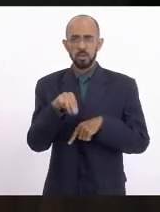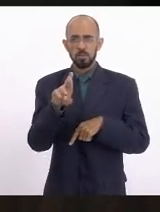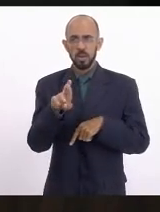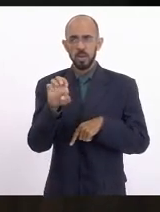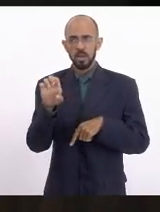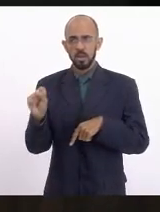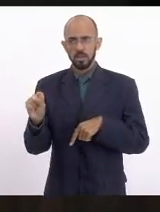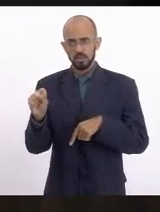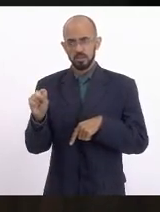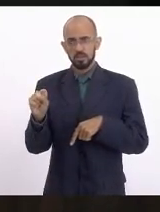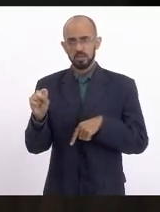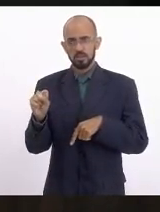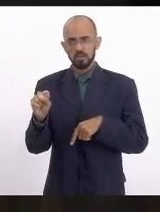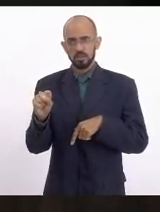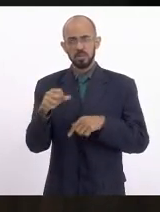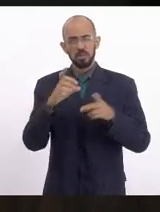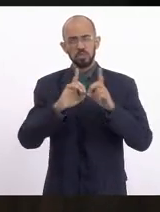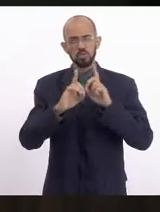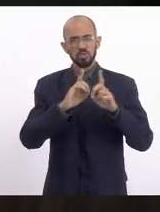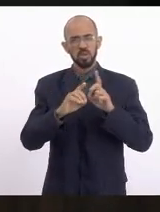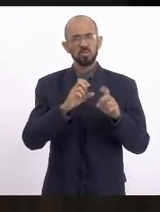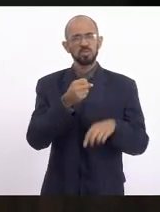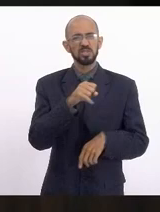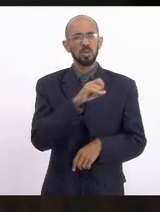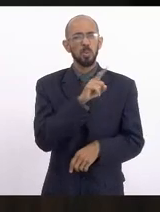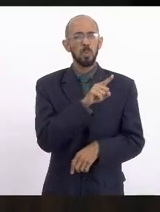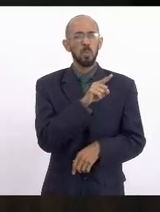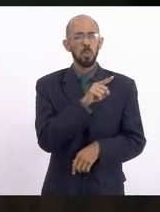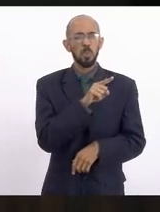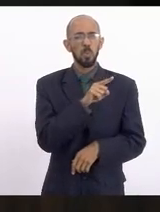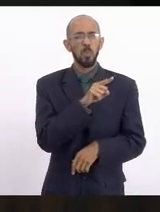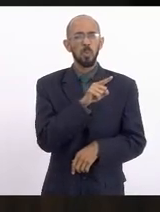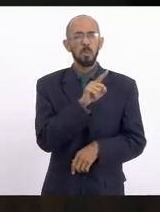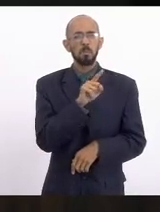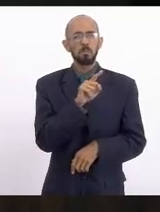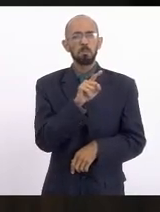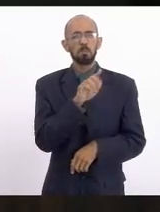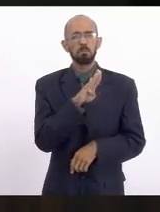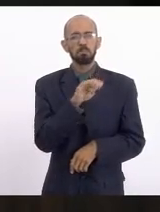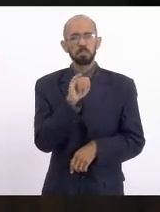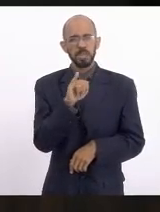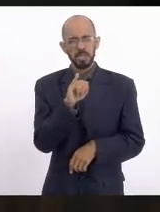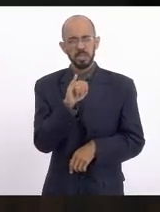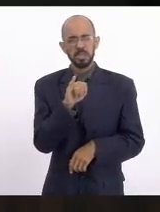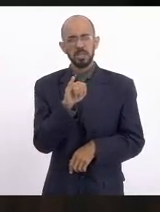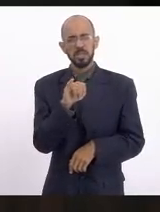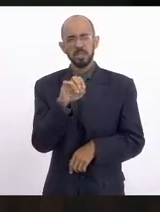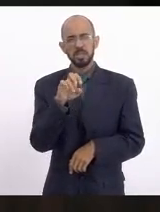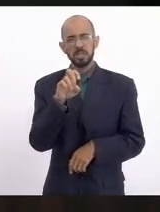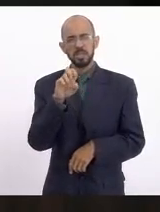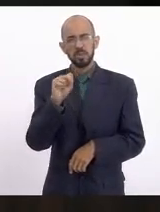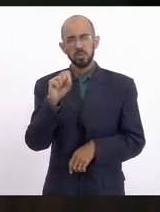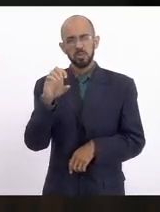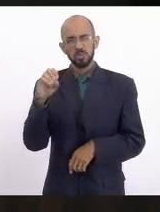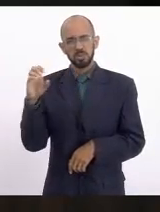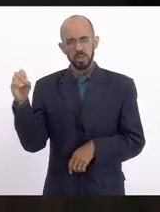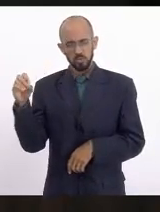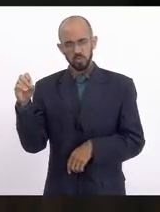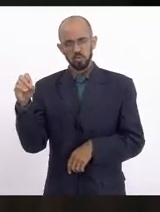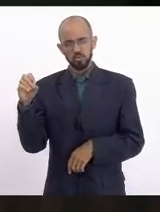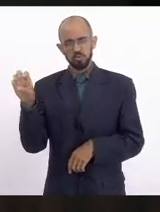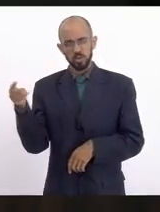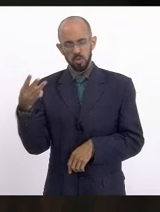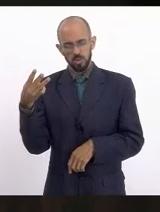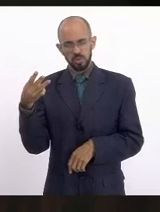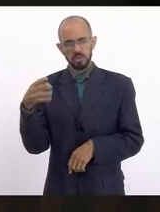e tem um discussão ser UnB 201006 800 São cinco bilhões quer iniciativa privada deixou de investir na malha do